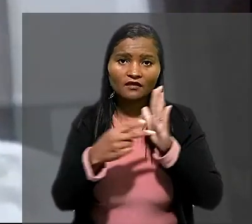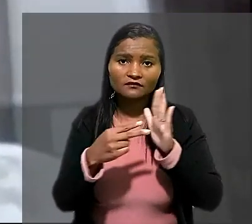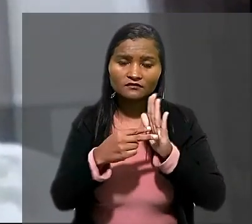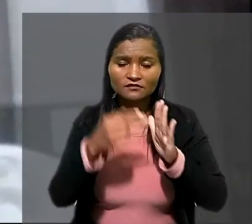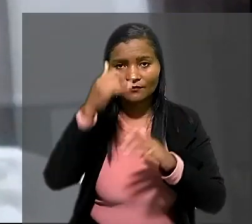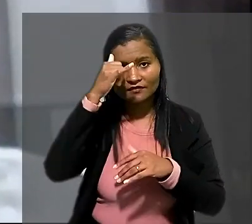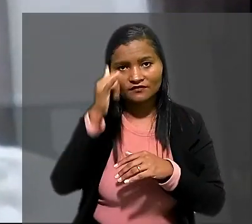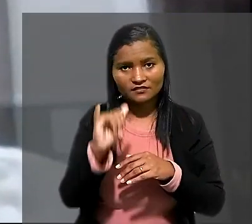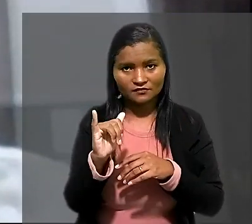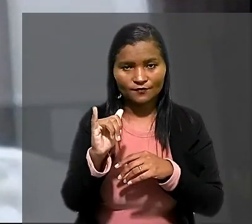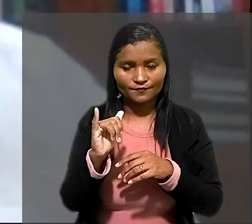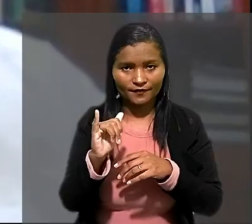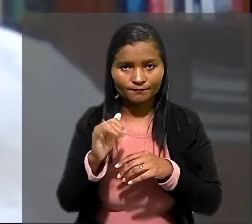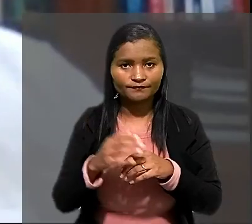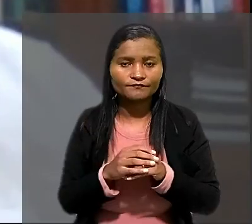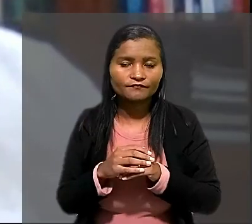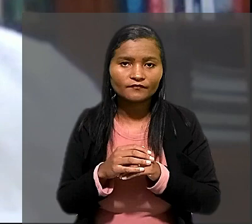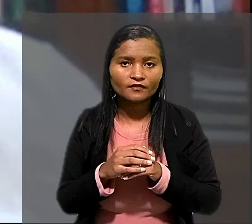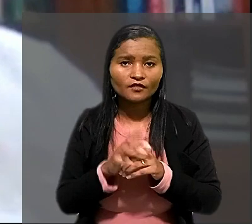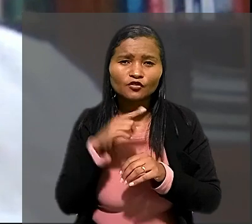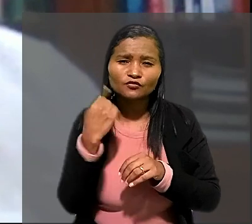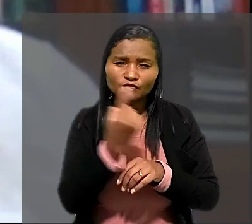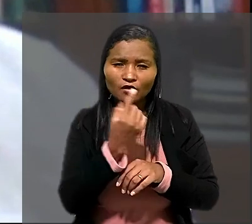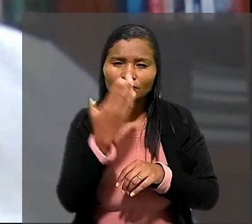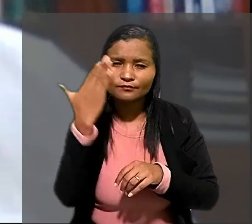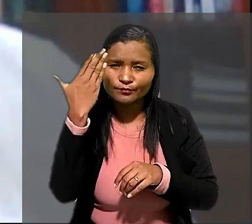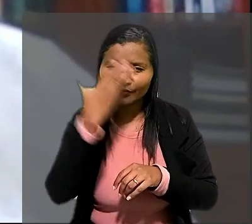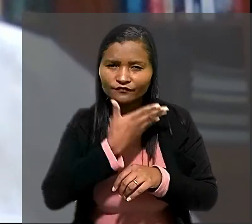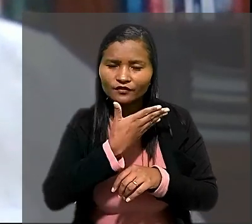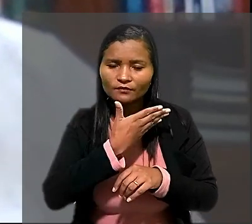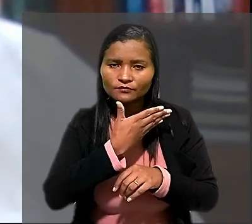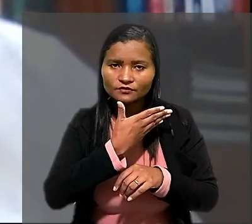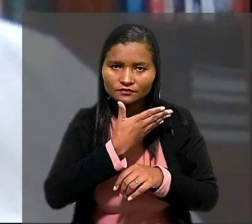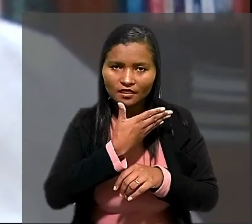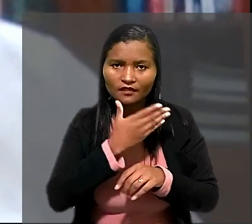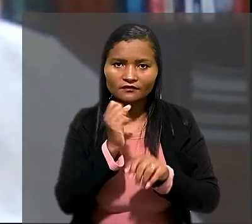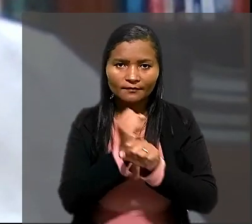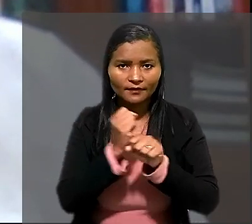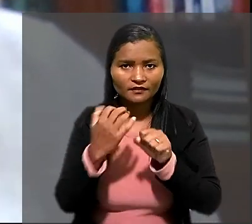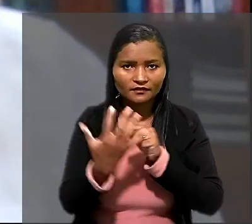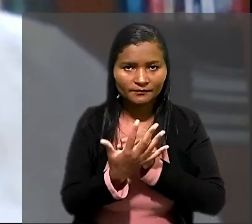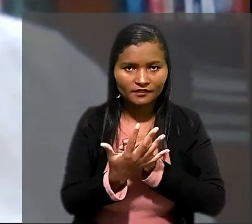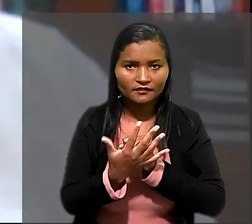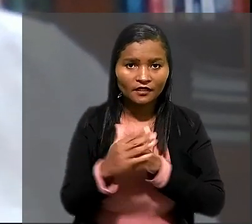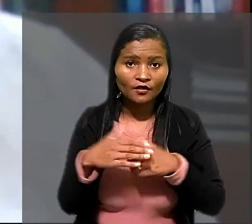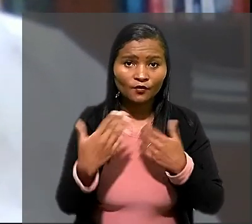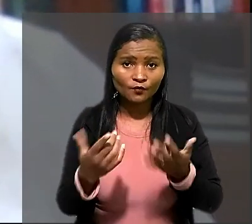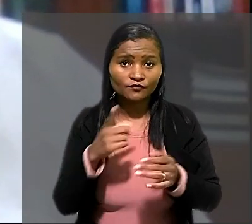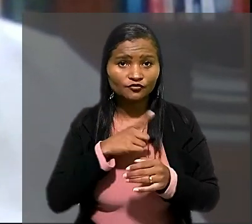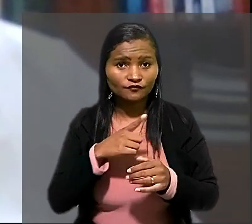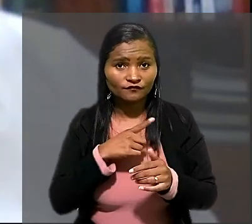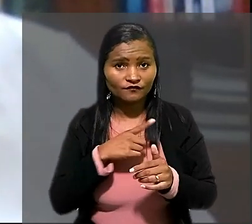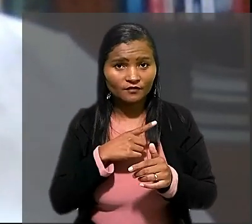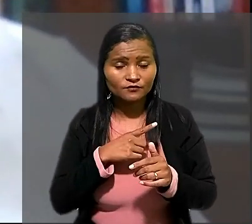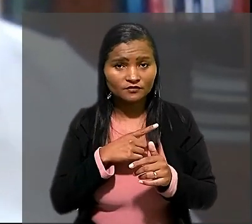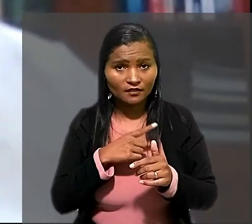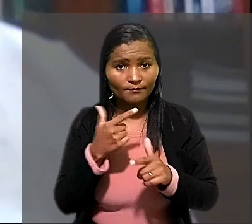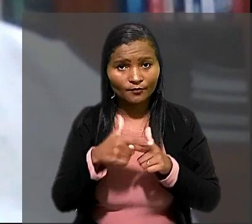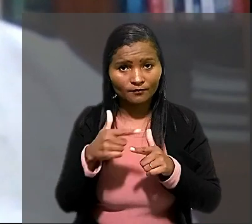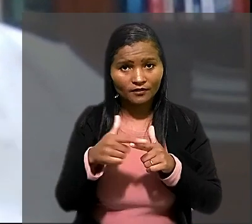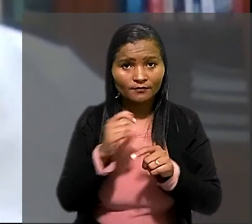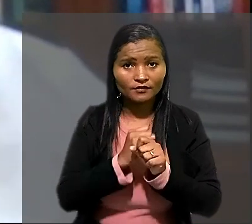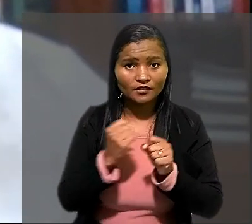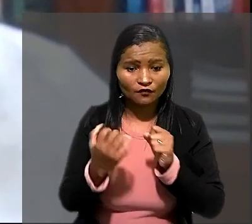dar atenção à prevenção. A gente provou isso na pandemia, quando nós tivemos o problema